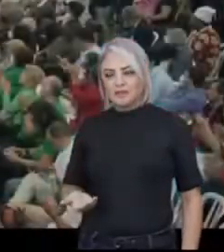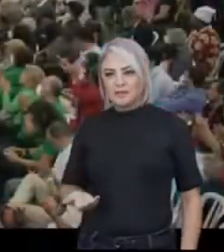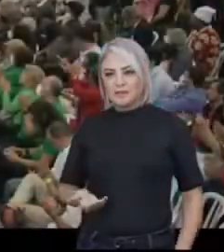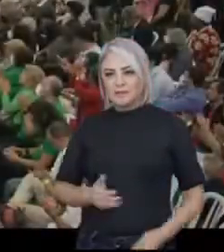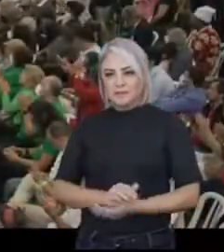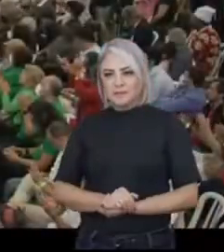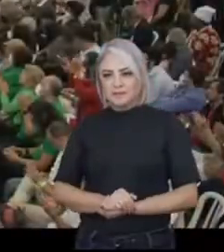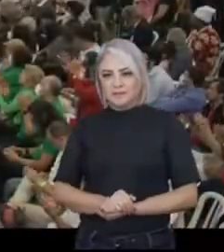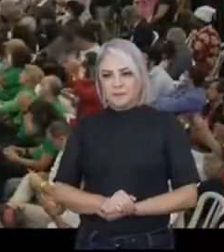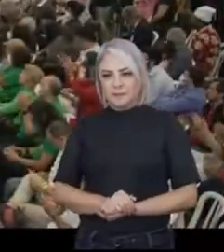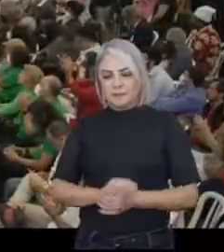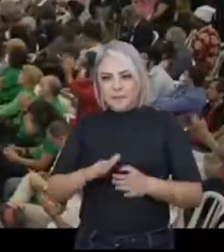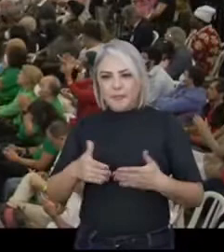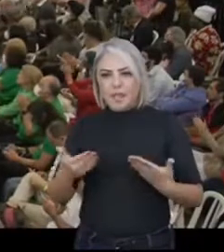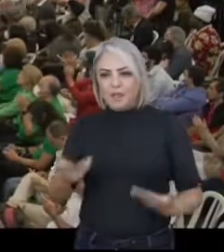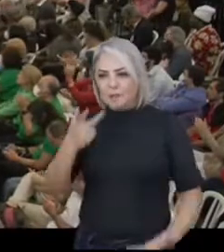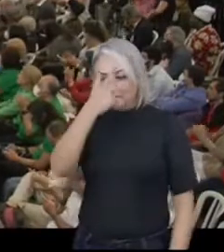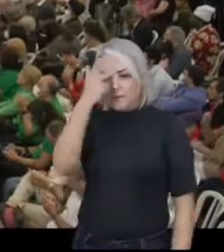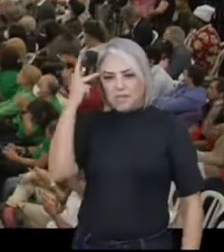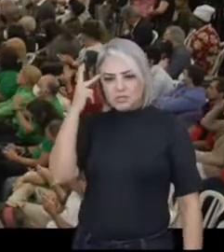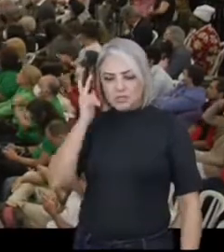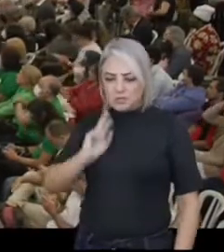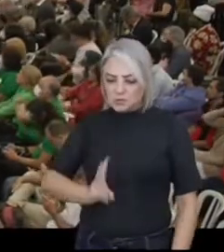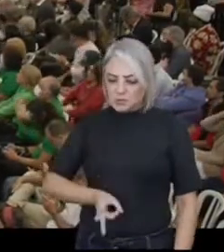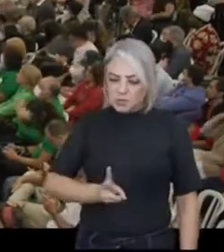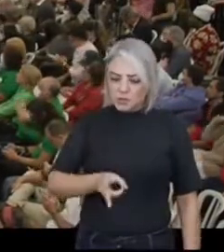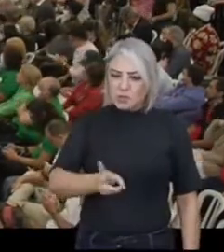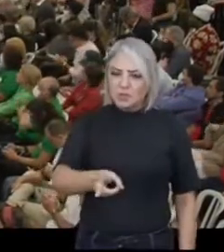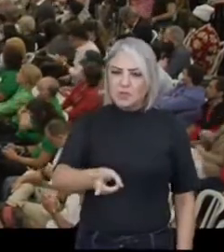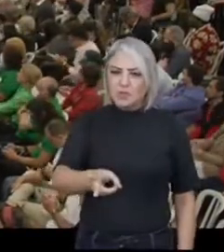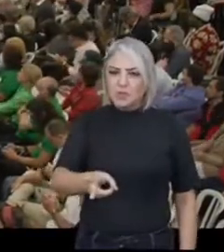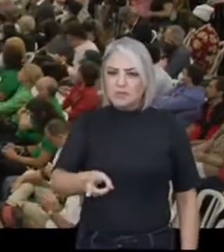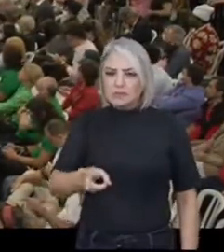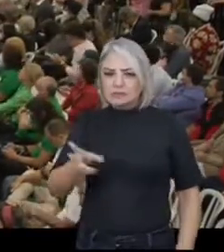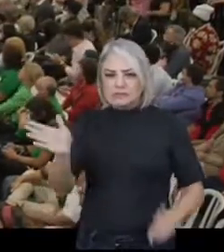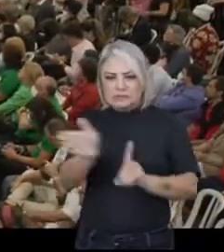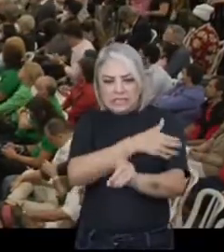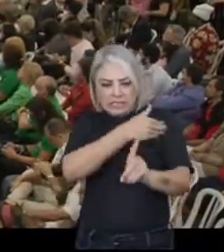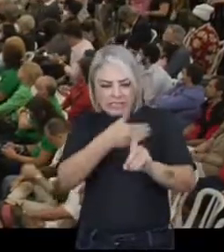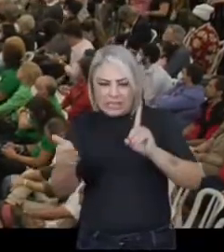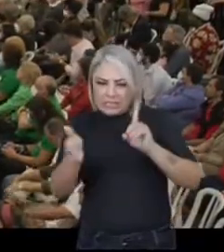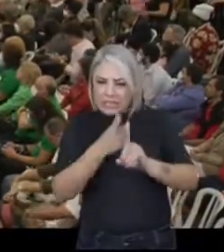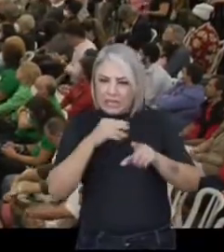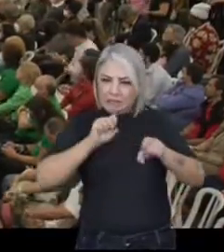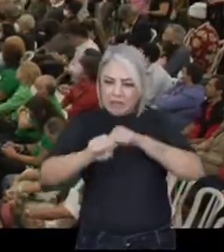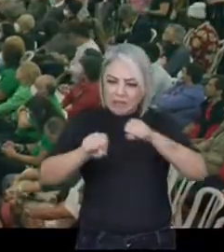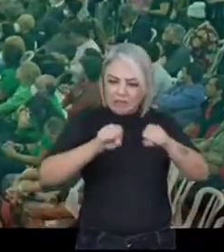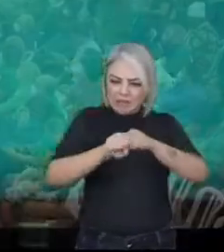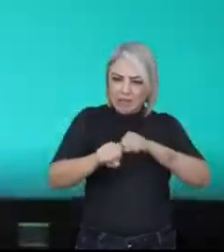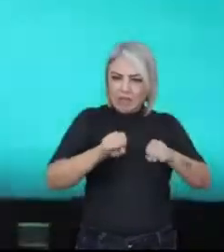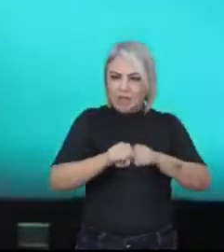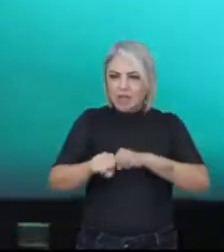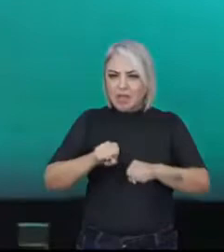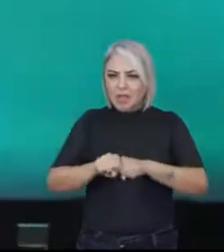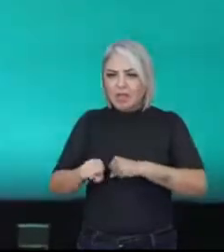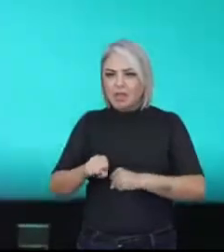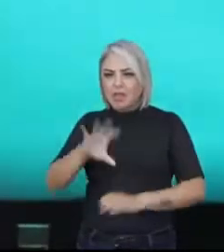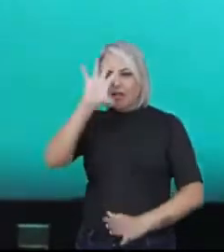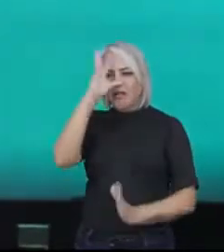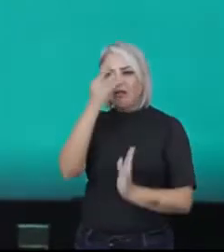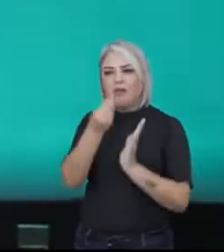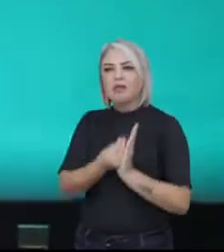Enquanto pessoas continuarem a ser espancadas e mortas por conta da sua orientação sexual.